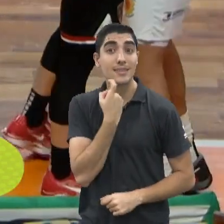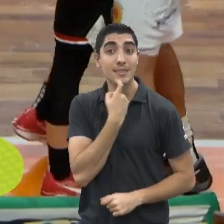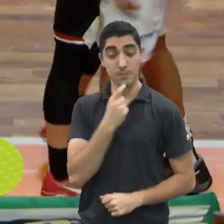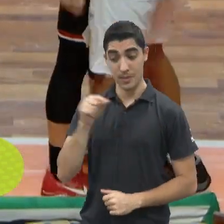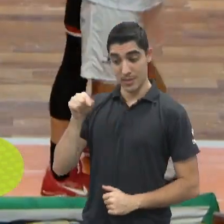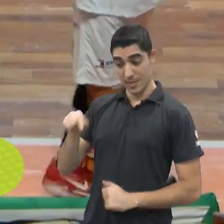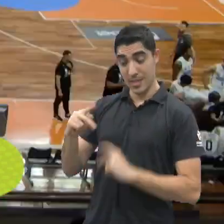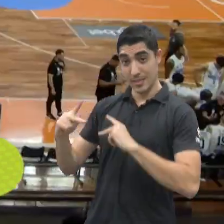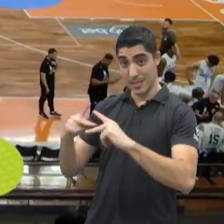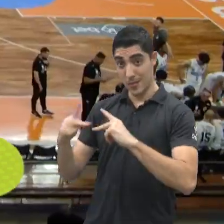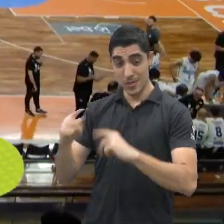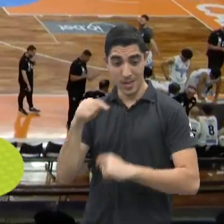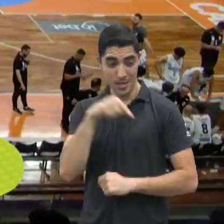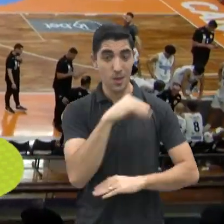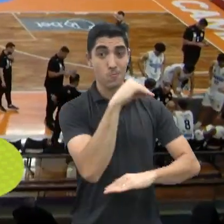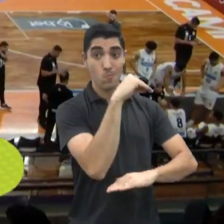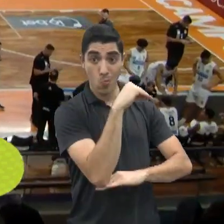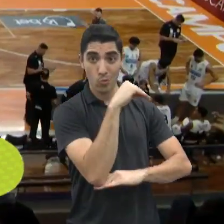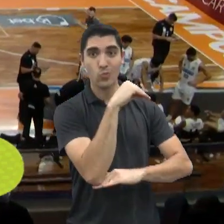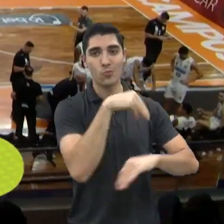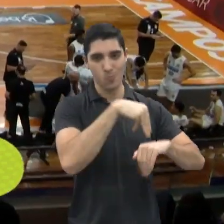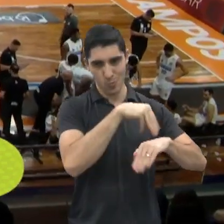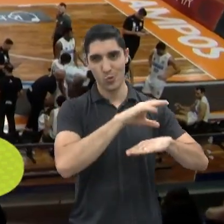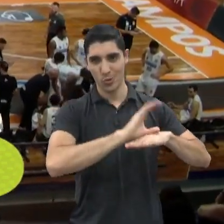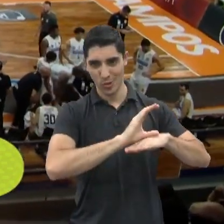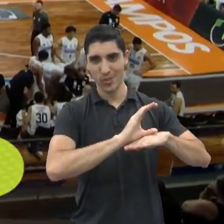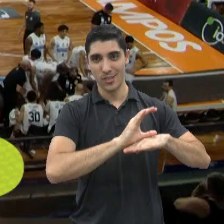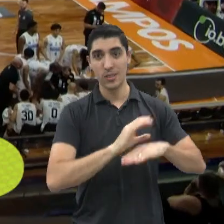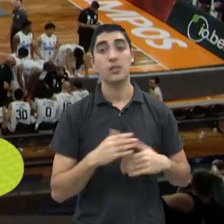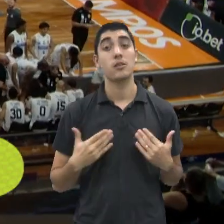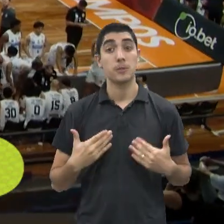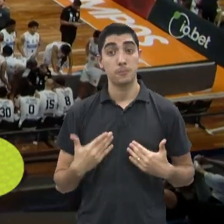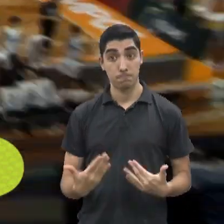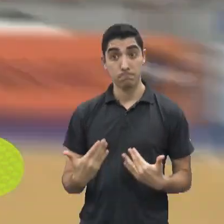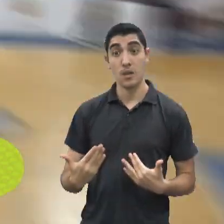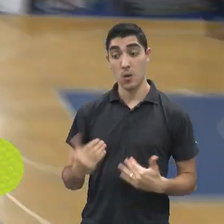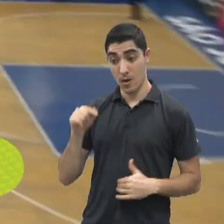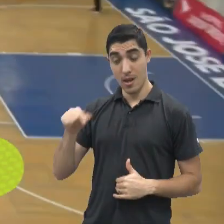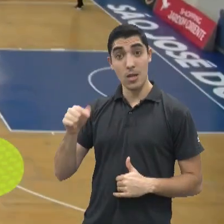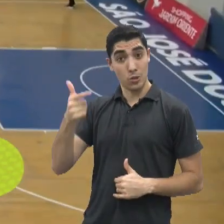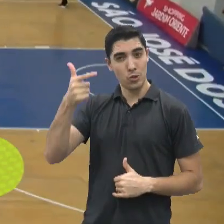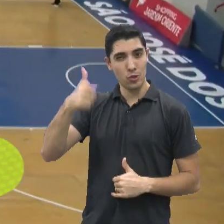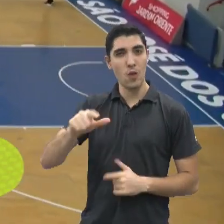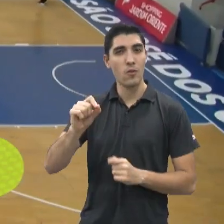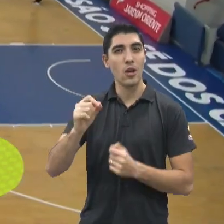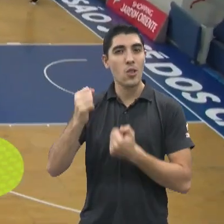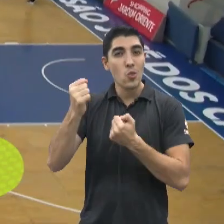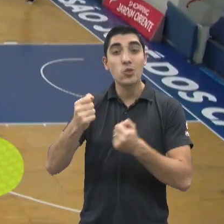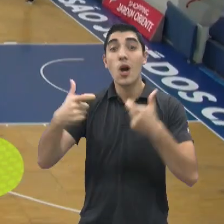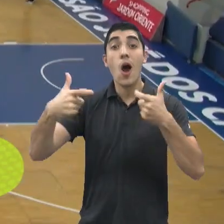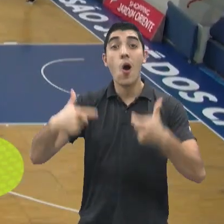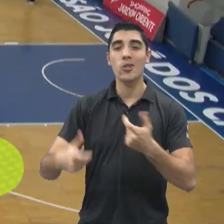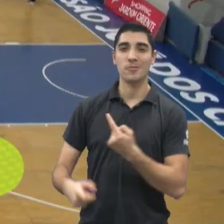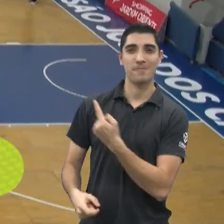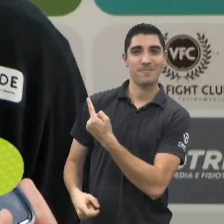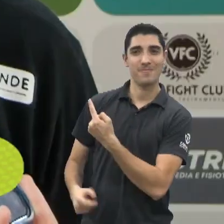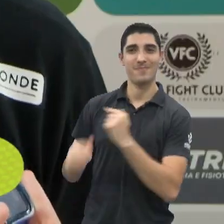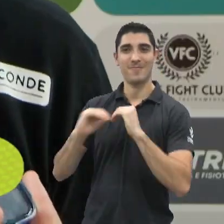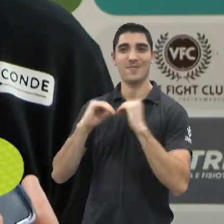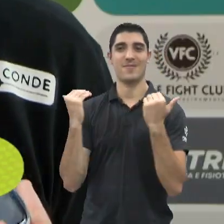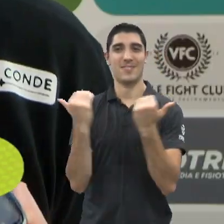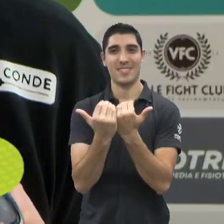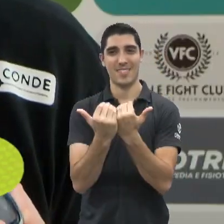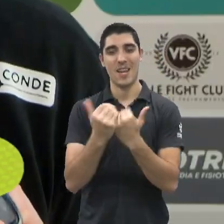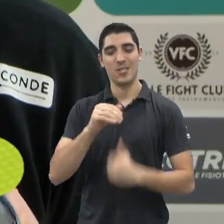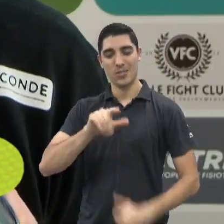clássico contra o Mogi, confronto que marcará o reencontro da torcida com o time no ginásio Lineu de Moura. O Mogi